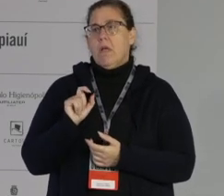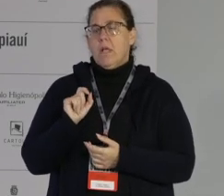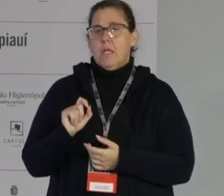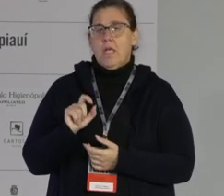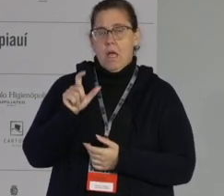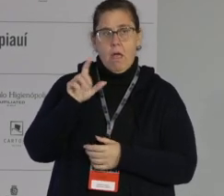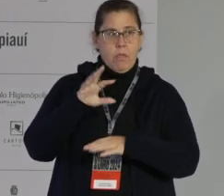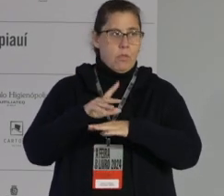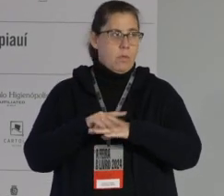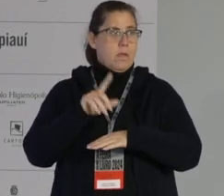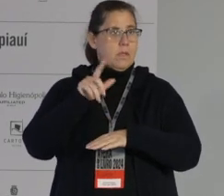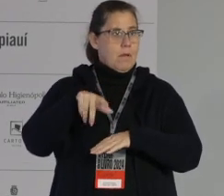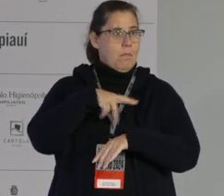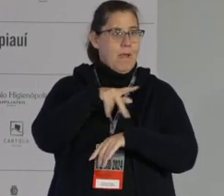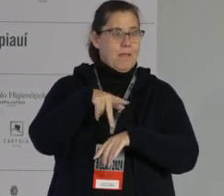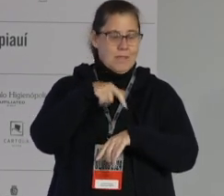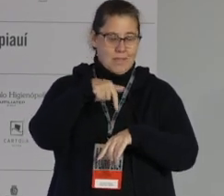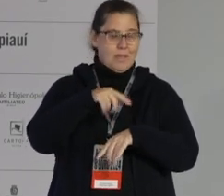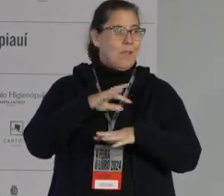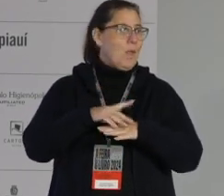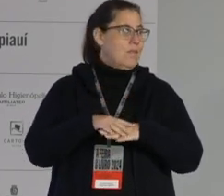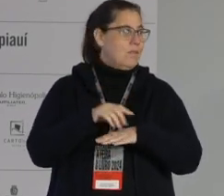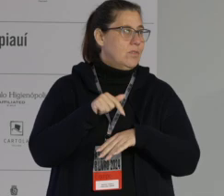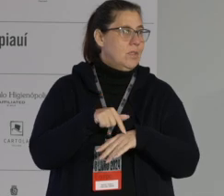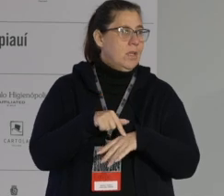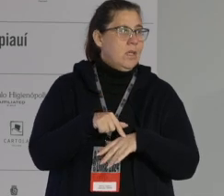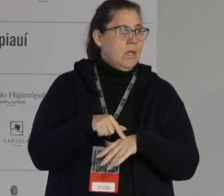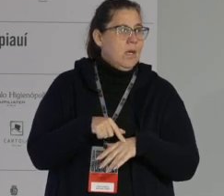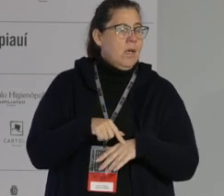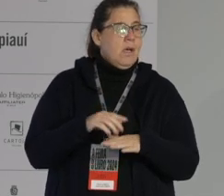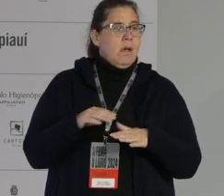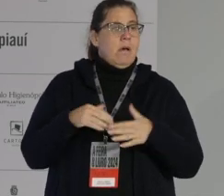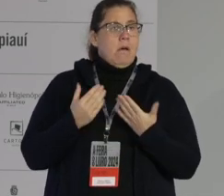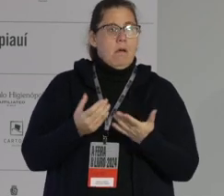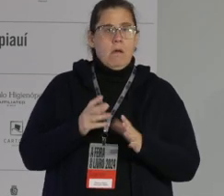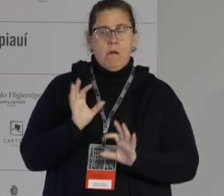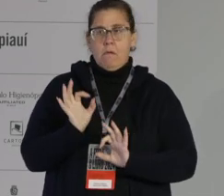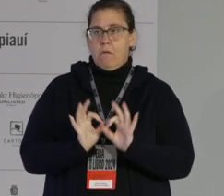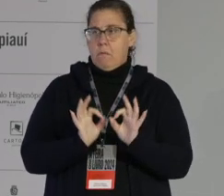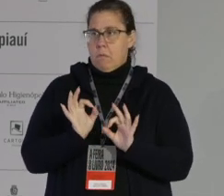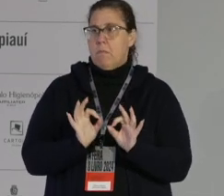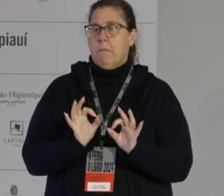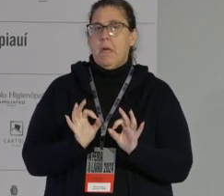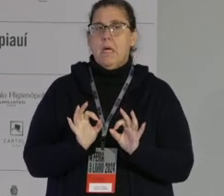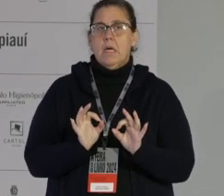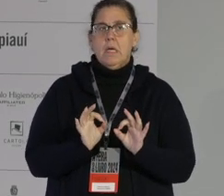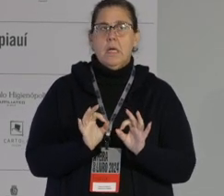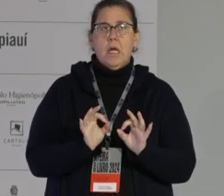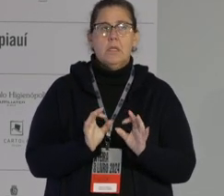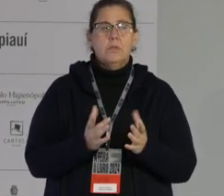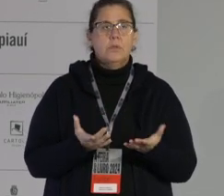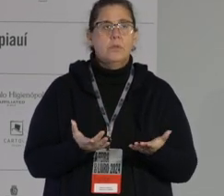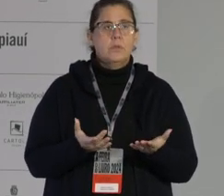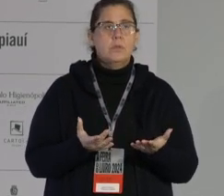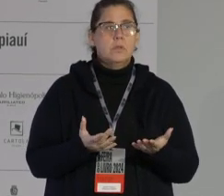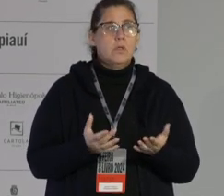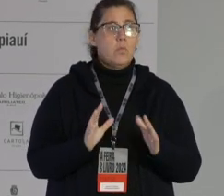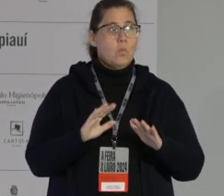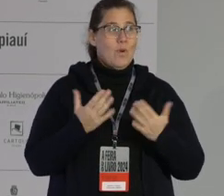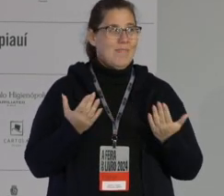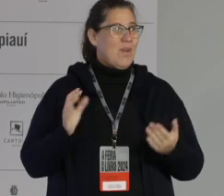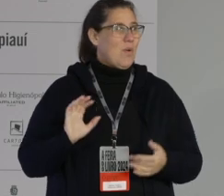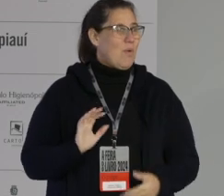a doença é o país, né? Então esse conto foi feito bem a quente, bem quando